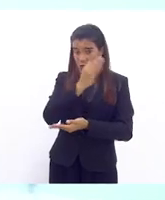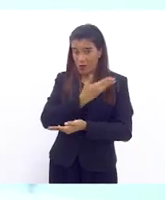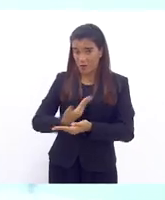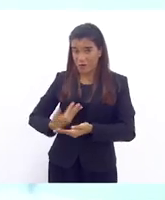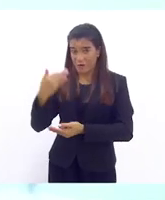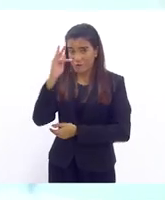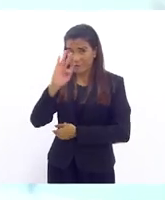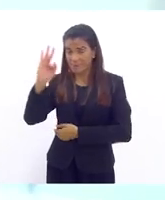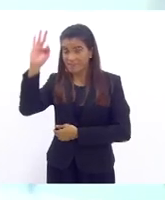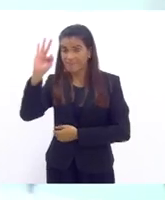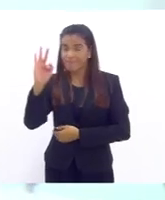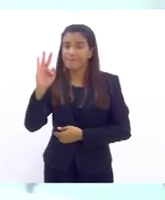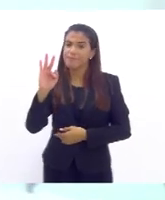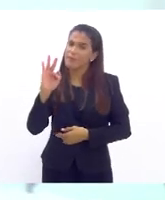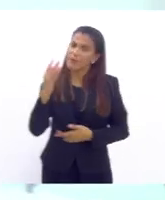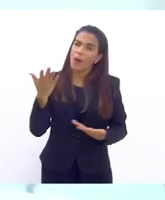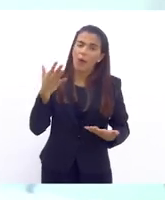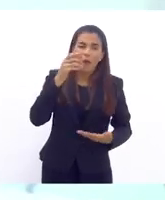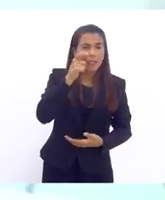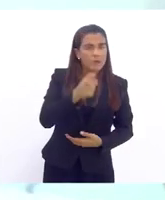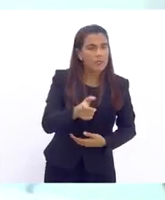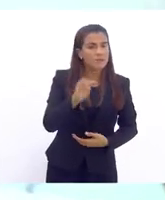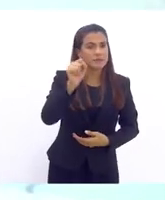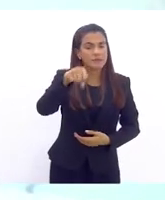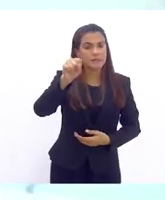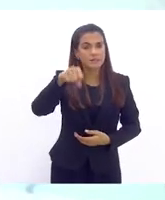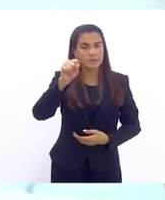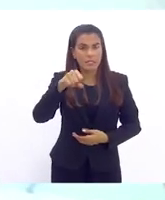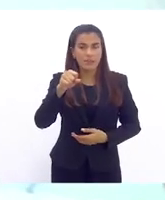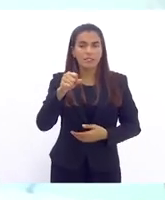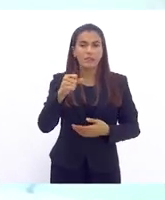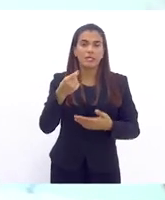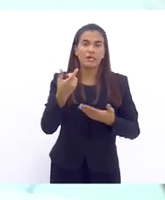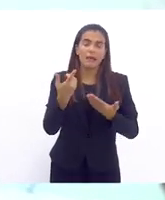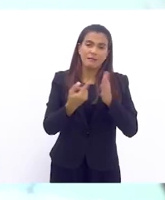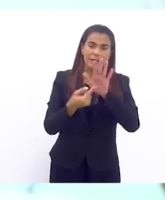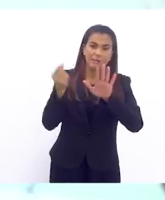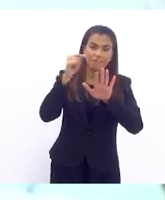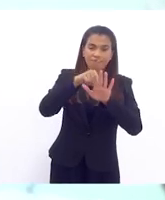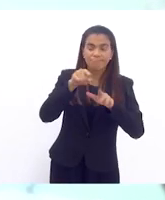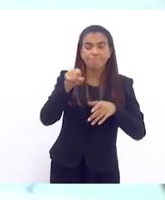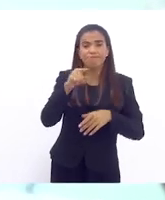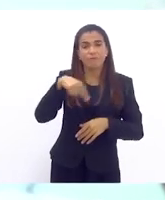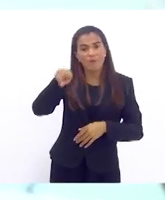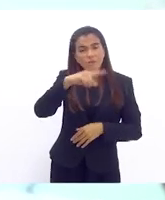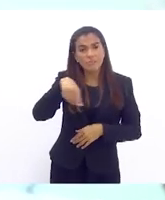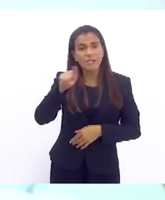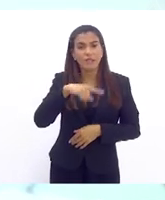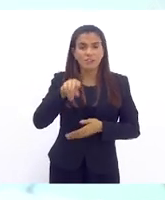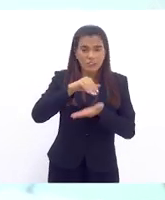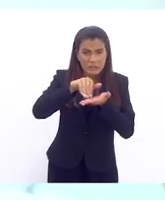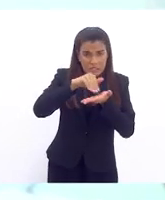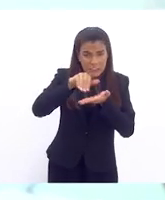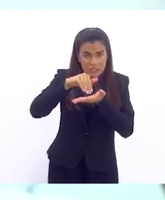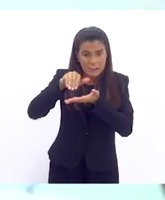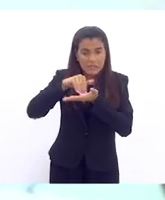programa Então acho que seria interessante essa interface depois vocês para que esse escritório